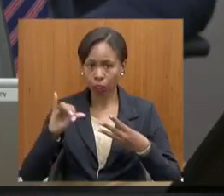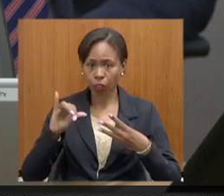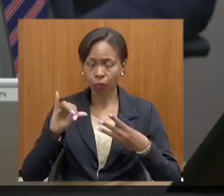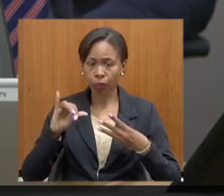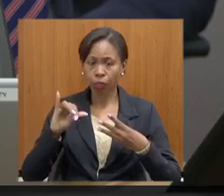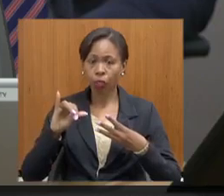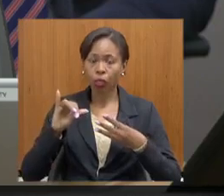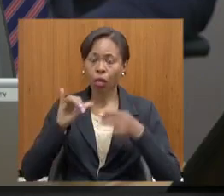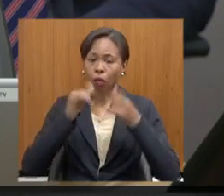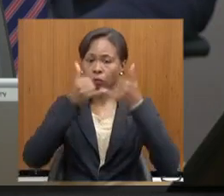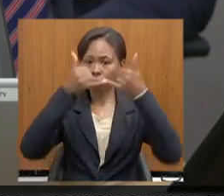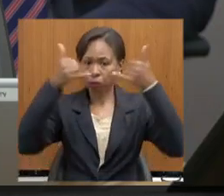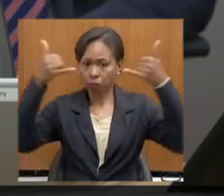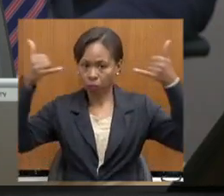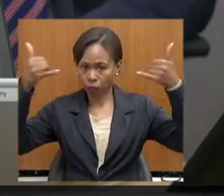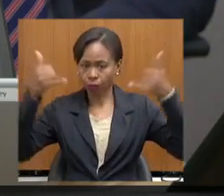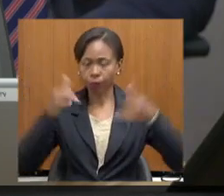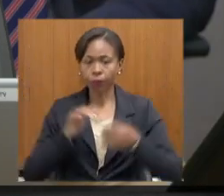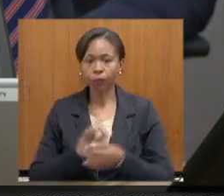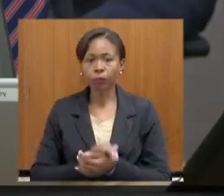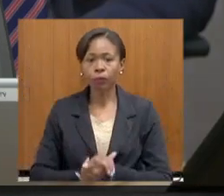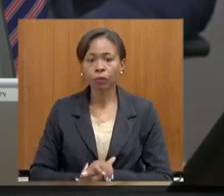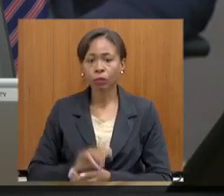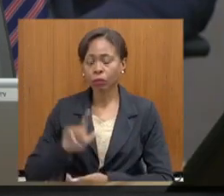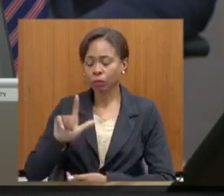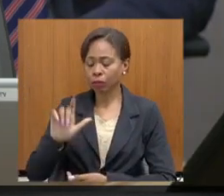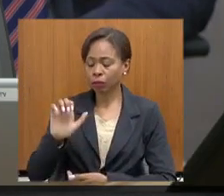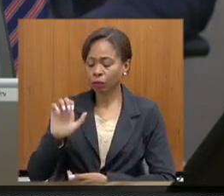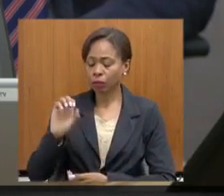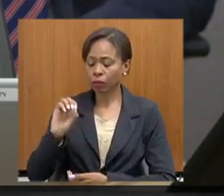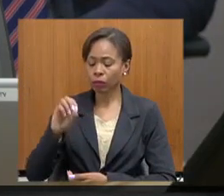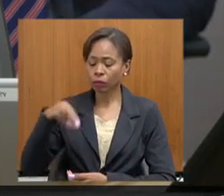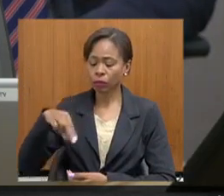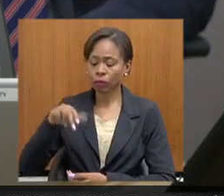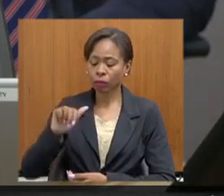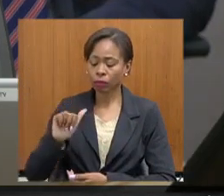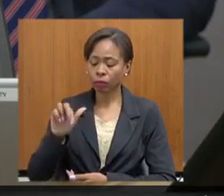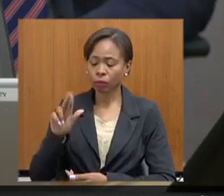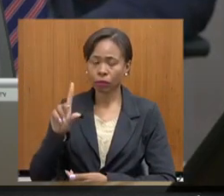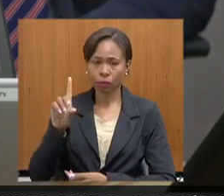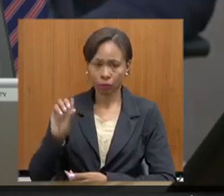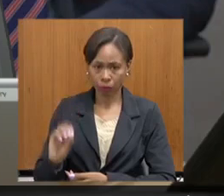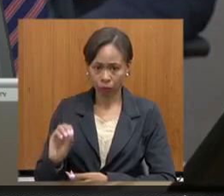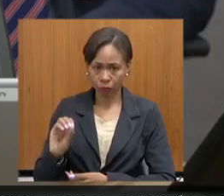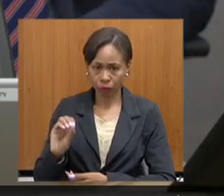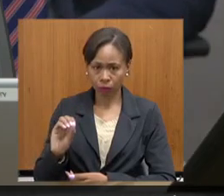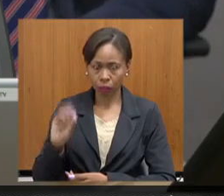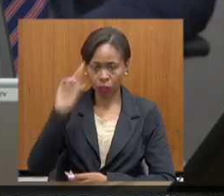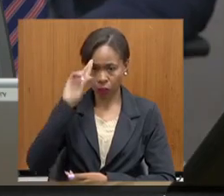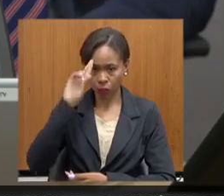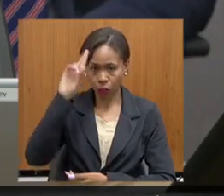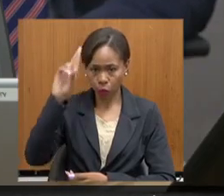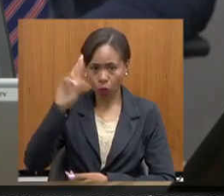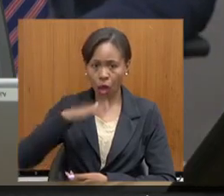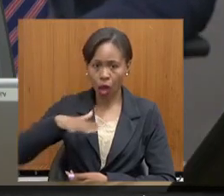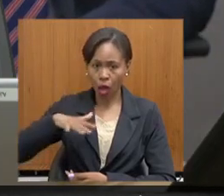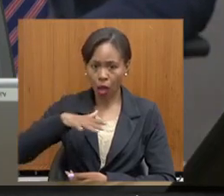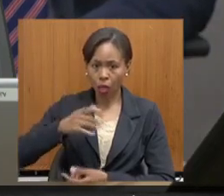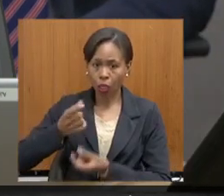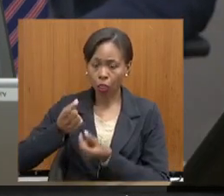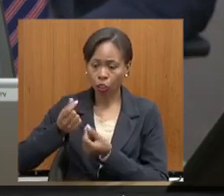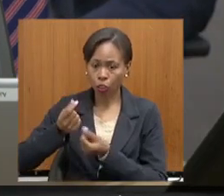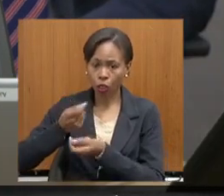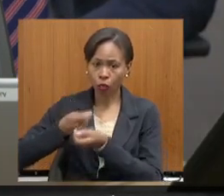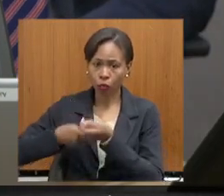transmissão o senhor Leonardo Jorge George de Magalhães diretor de Finanças e relações